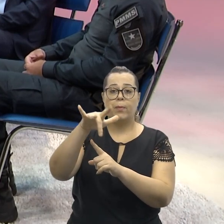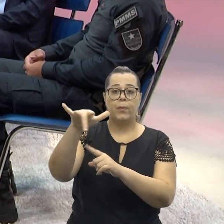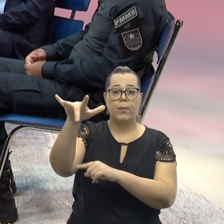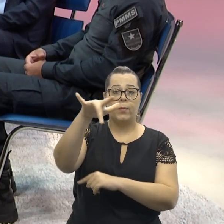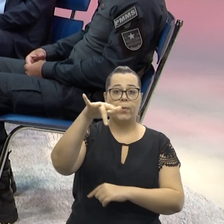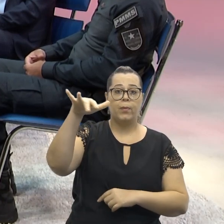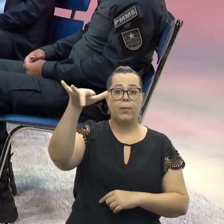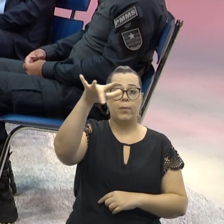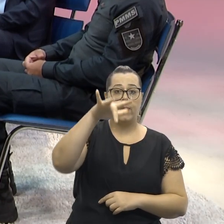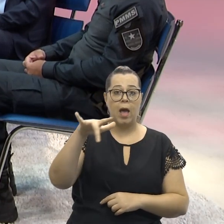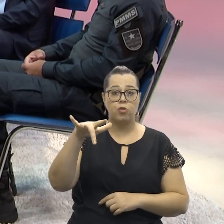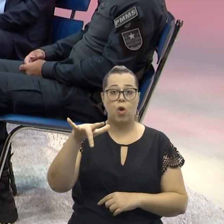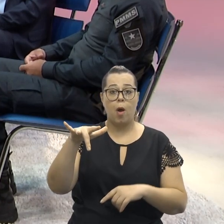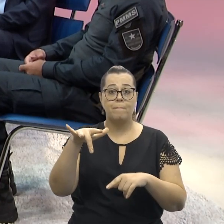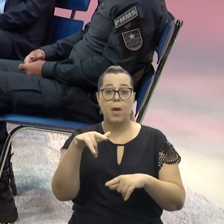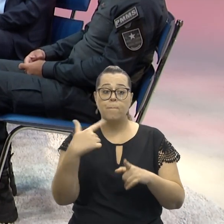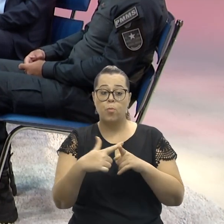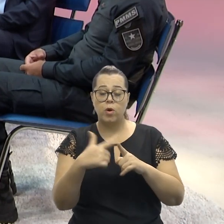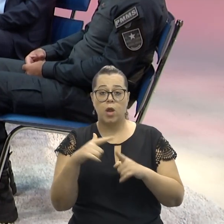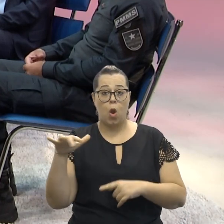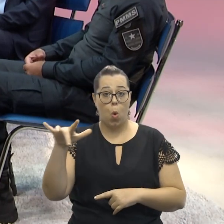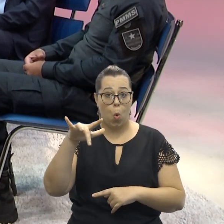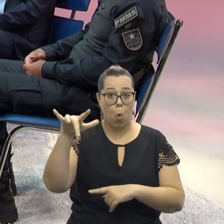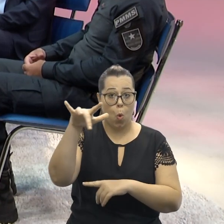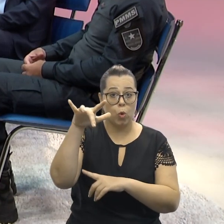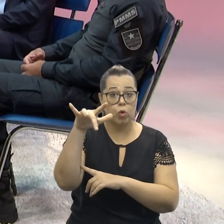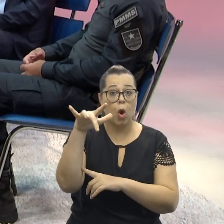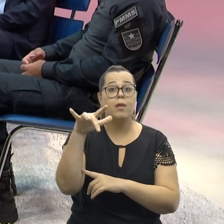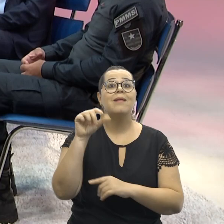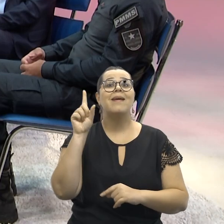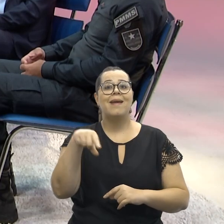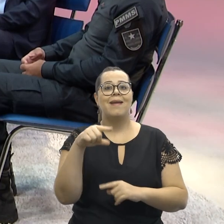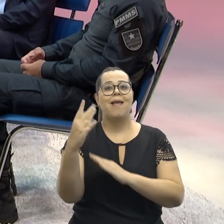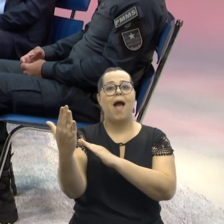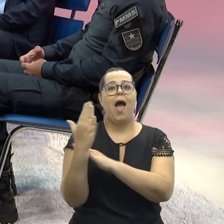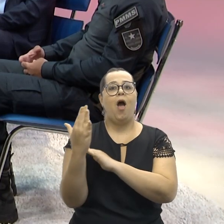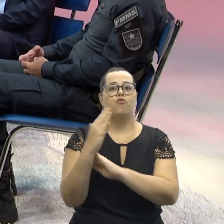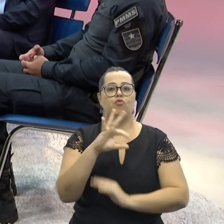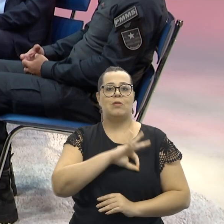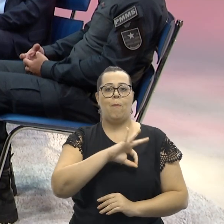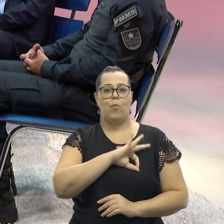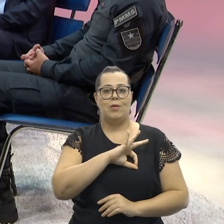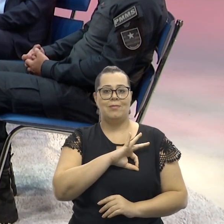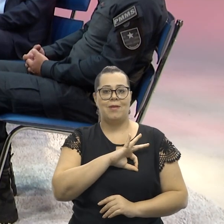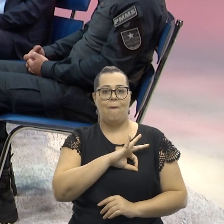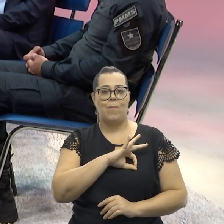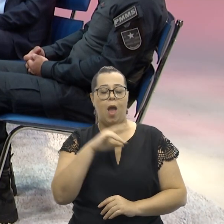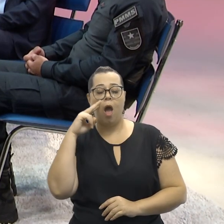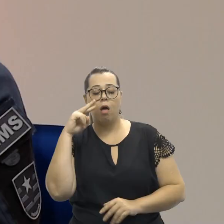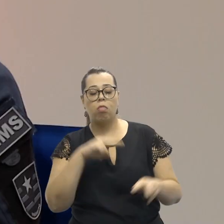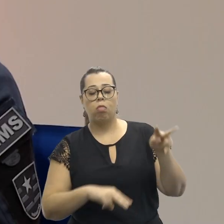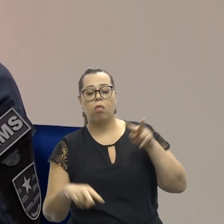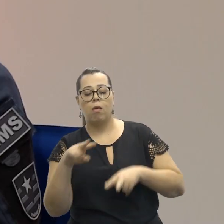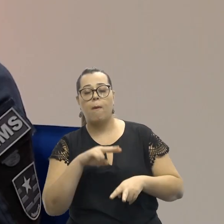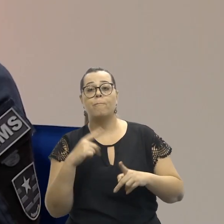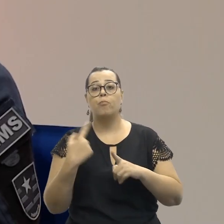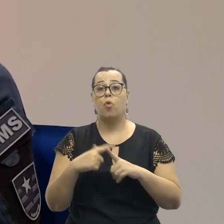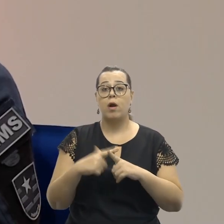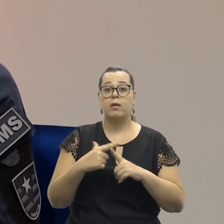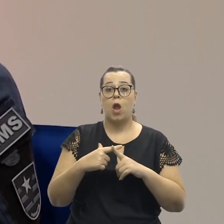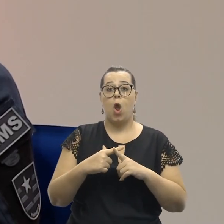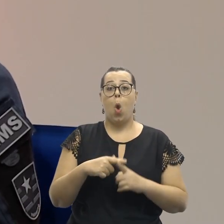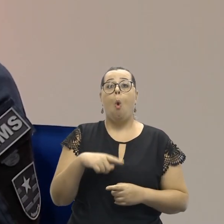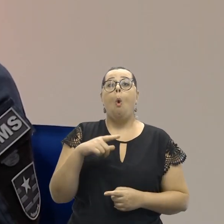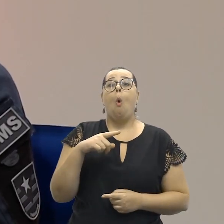O uso do drone, ele visa otimizar o trabalho do policial. Então a gente entende que o policial, quando está parado no cruzamento, ele